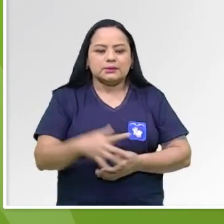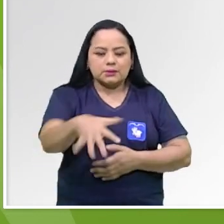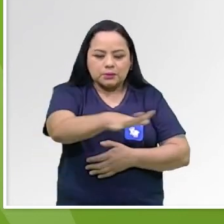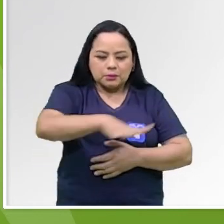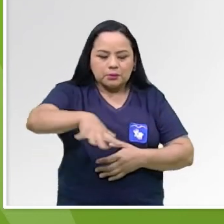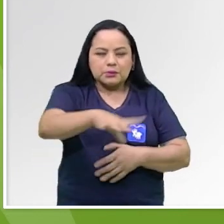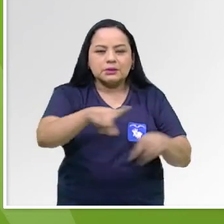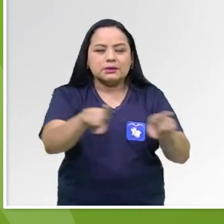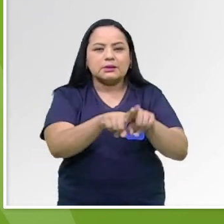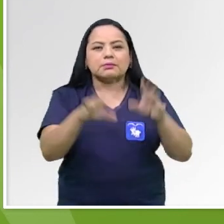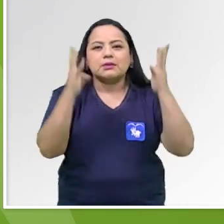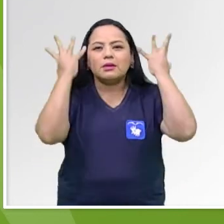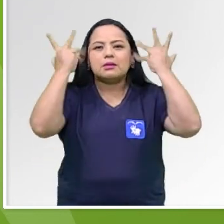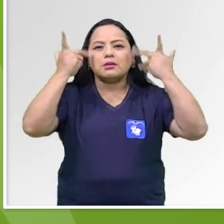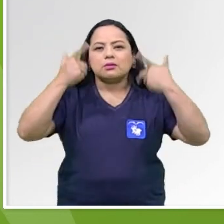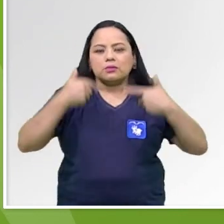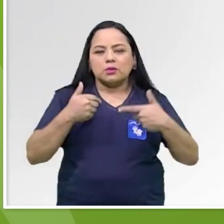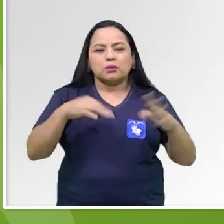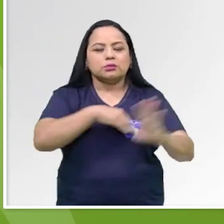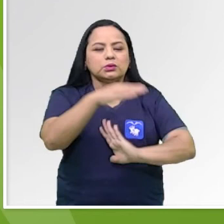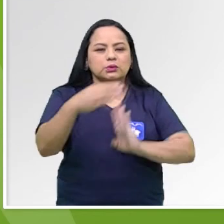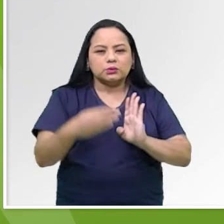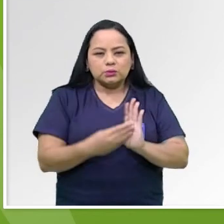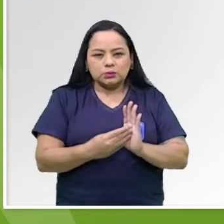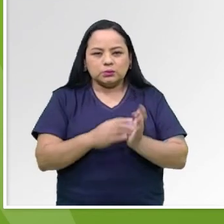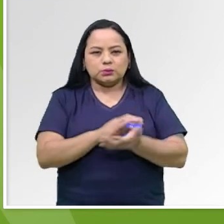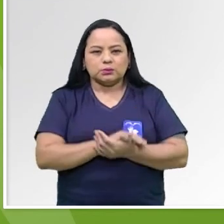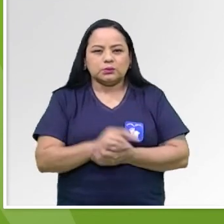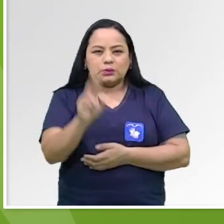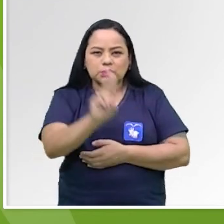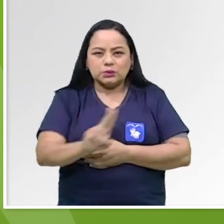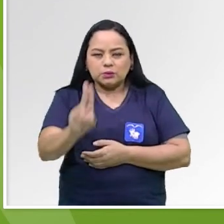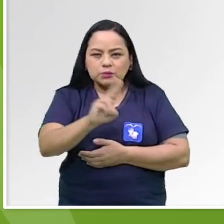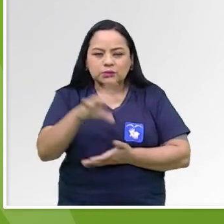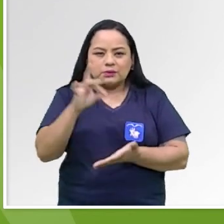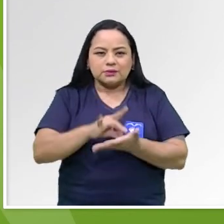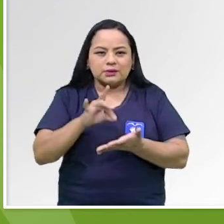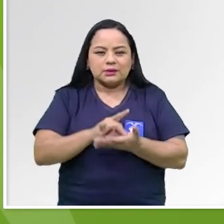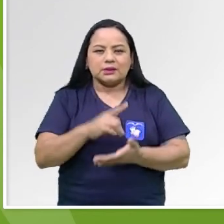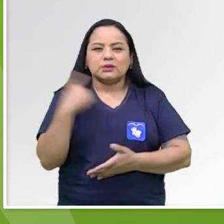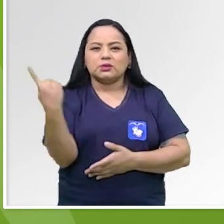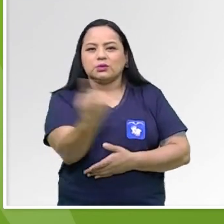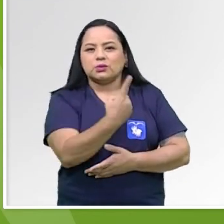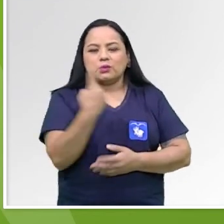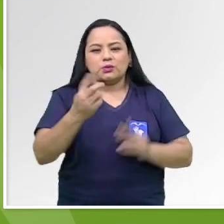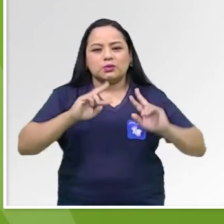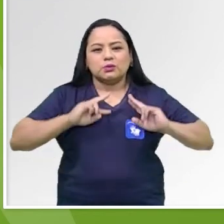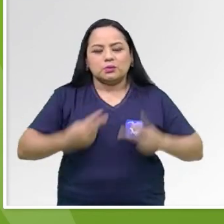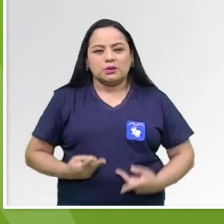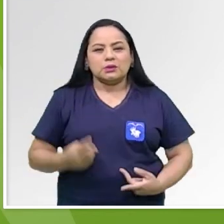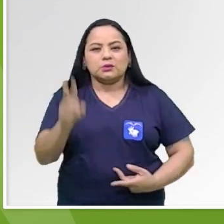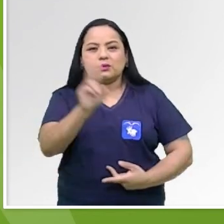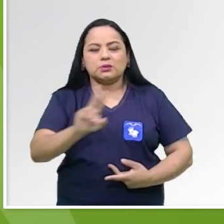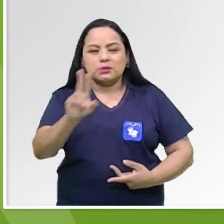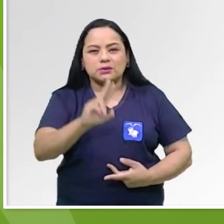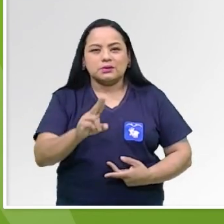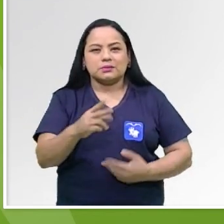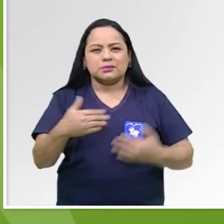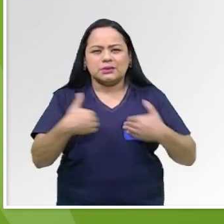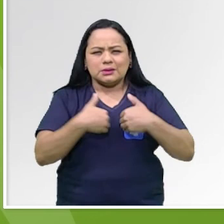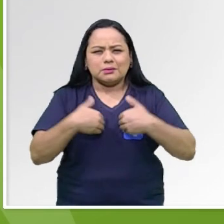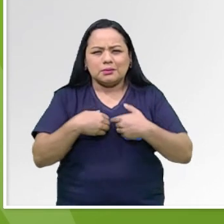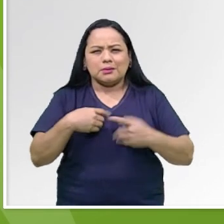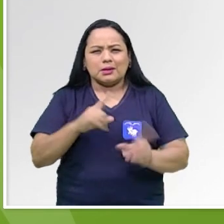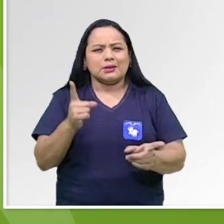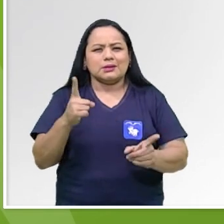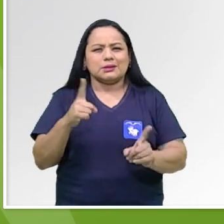ambiente natural e tudo isso. Então, eles usam, na verdade, nós, né, usamos os animais para alguns fins, tá?